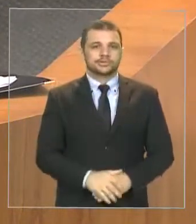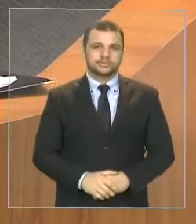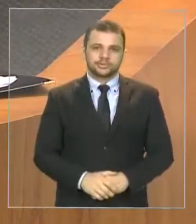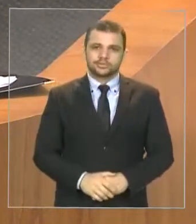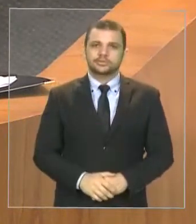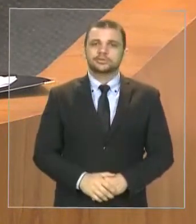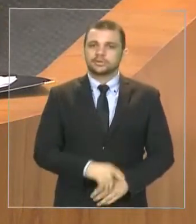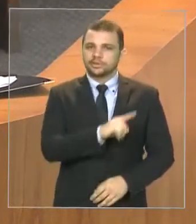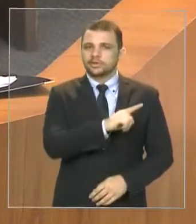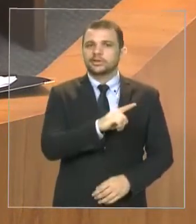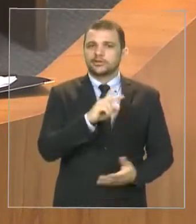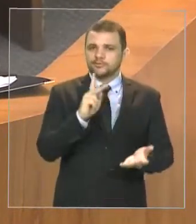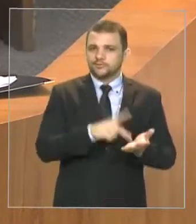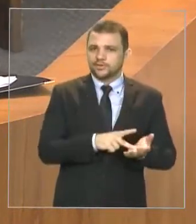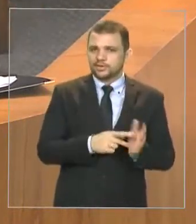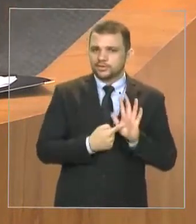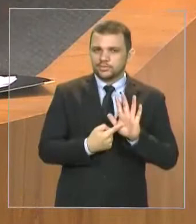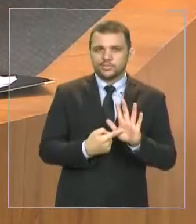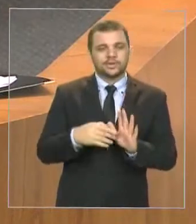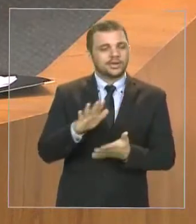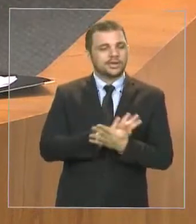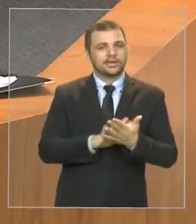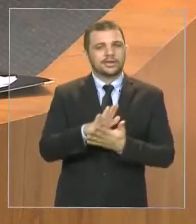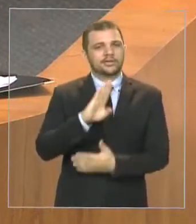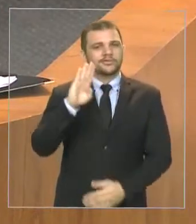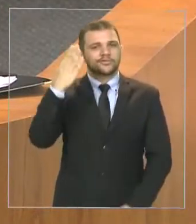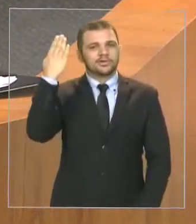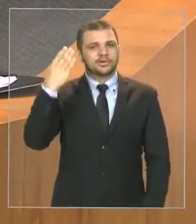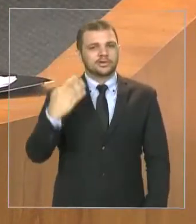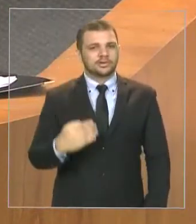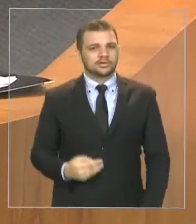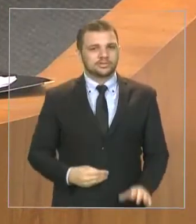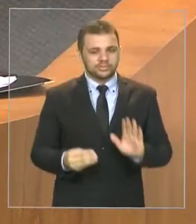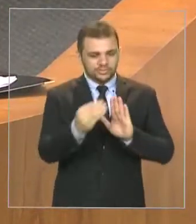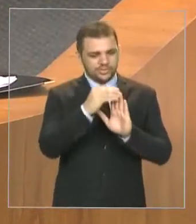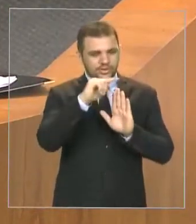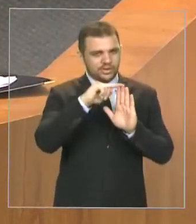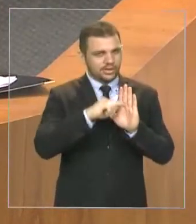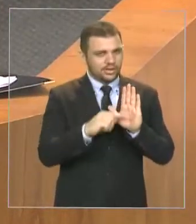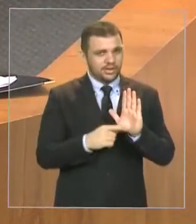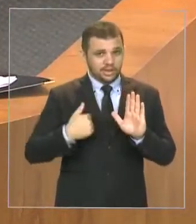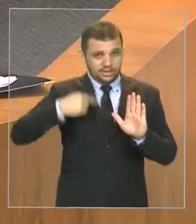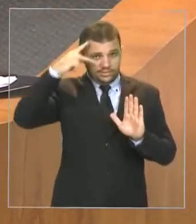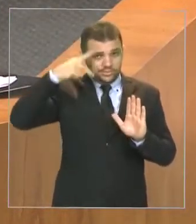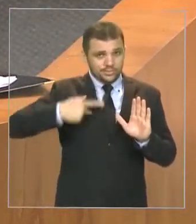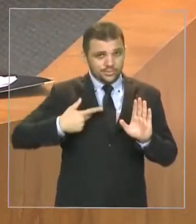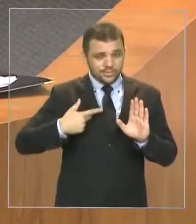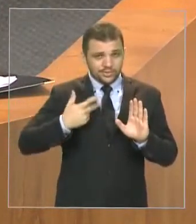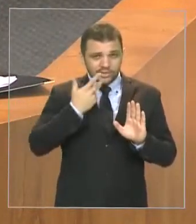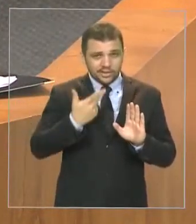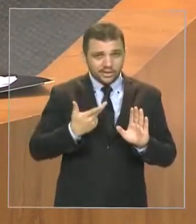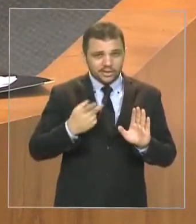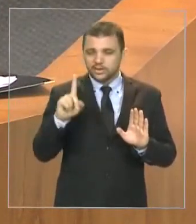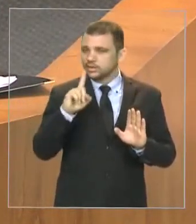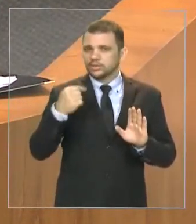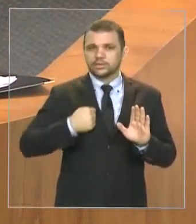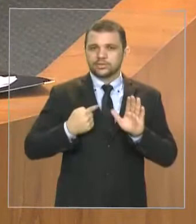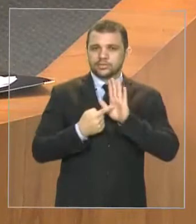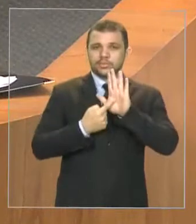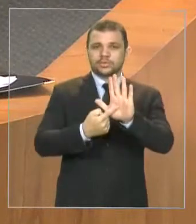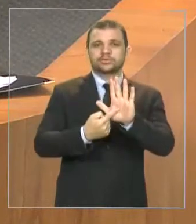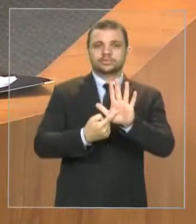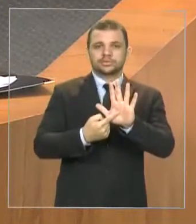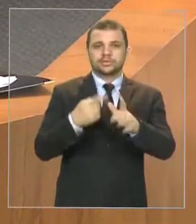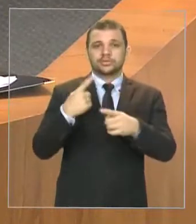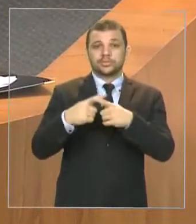Falsearam a verdade. Está aqui na relação. Não sou eu que estou dizendo, eu estou mostrando que mandaram